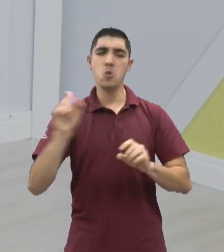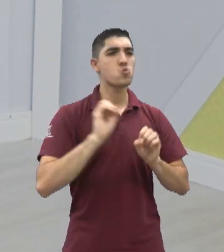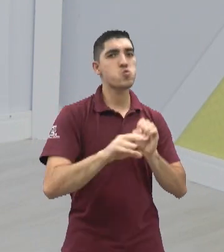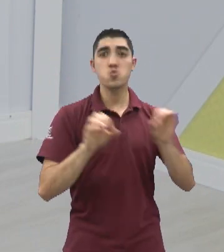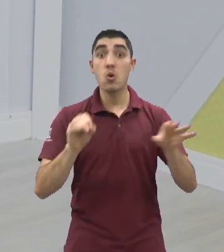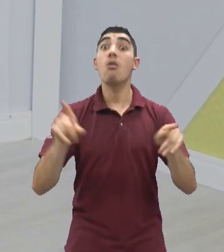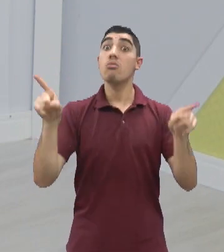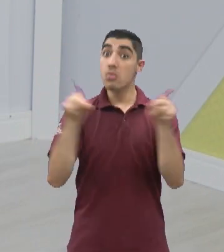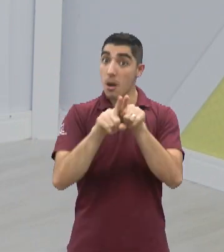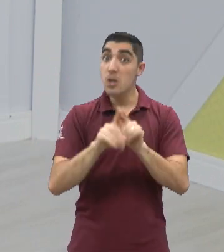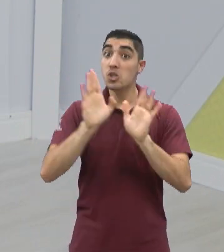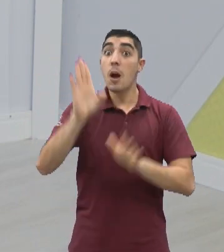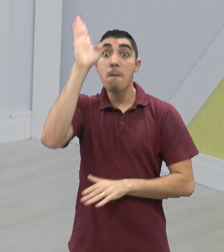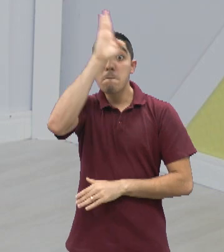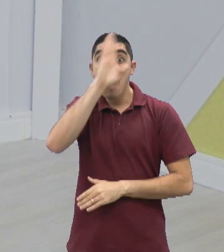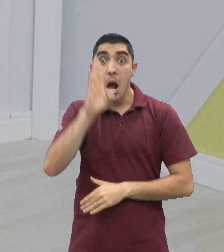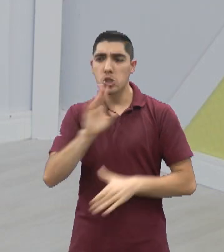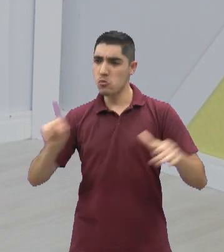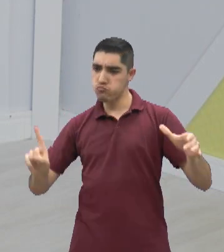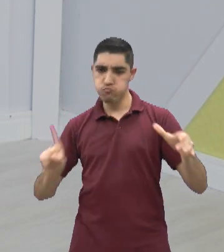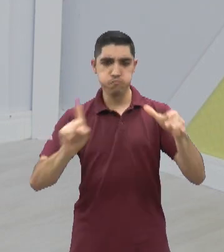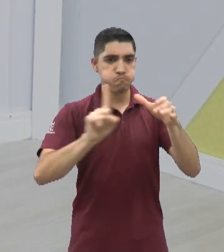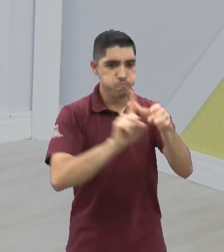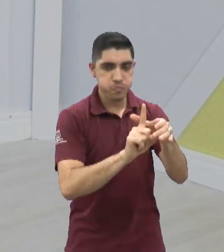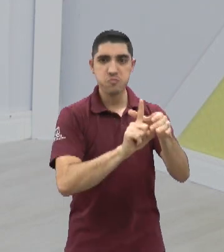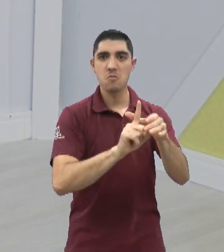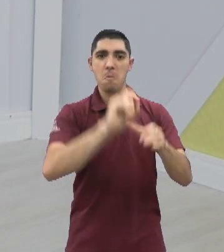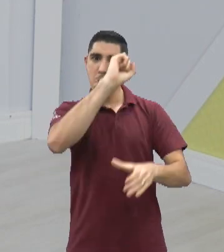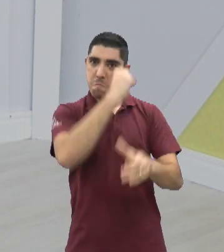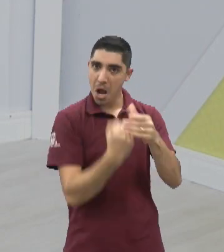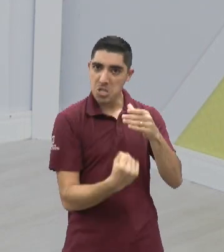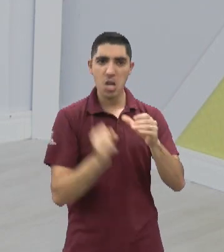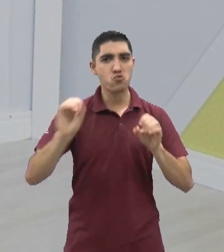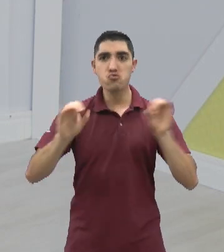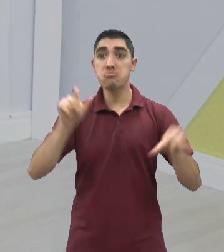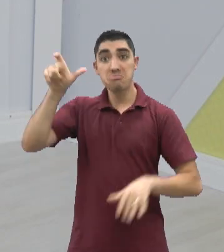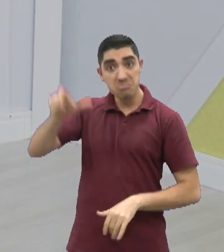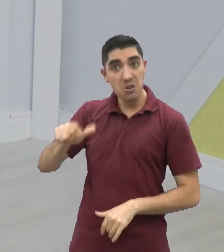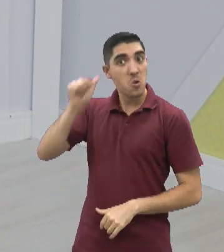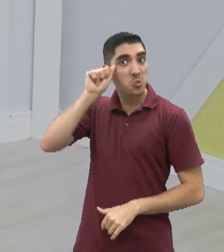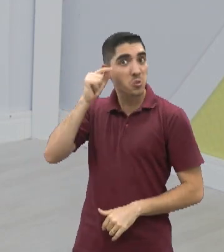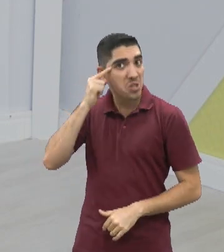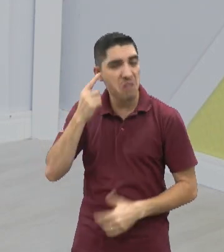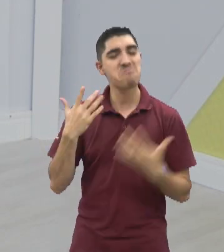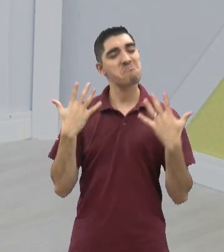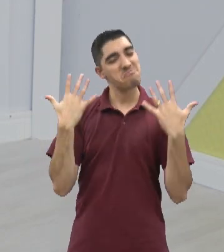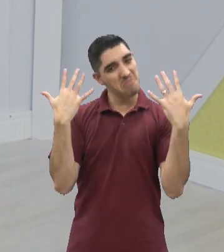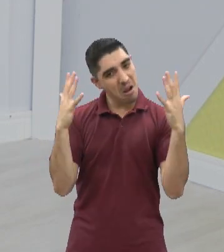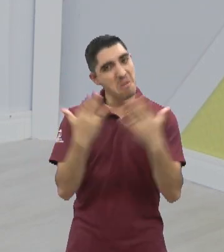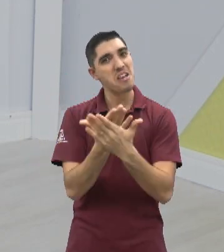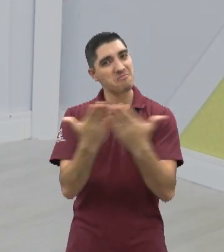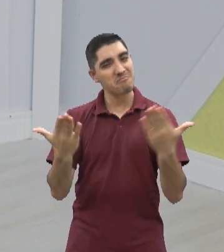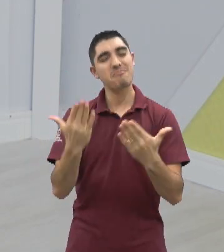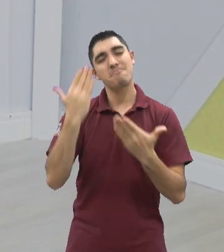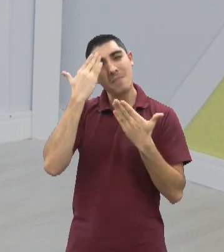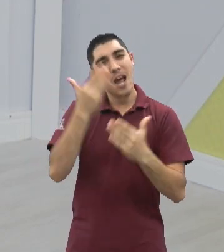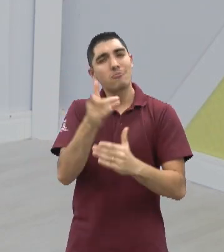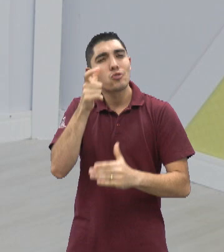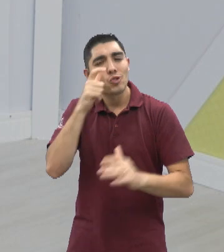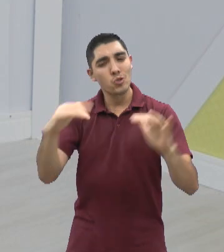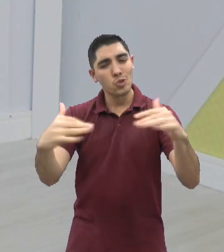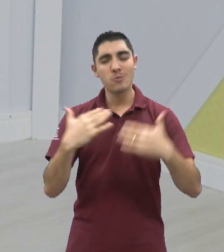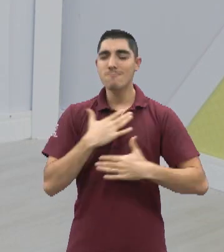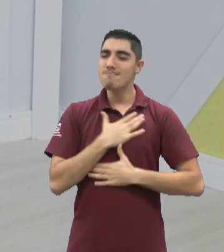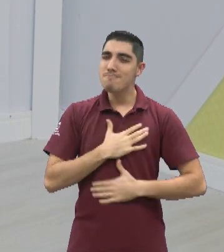tem passagens pela Seleção Brasileira de Basquete de Surdos. Obrigado pela audiência de todos vocês, é um prazer ter vocês aqui